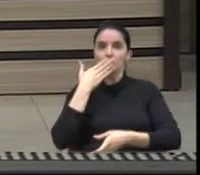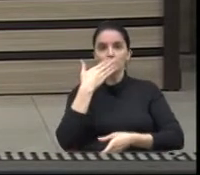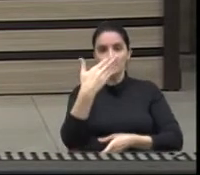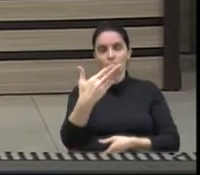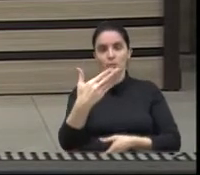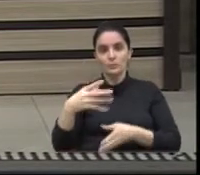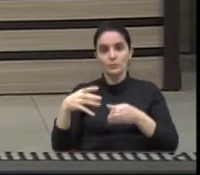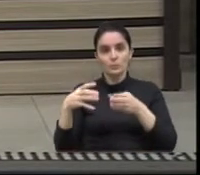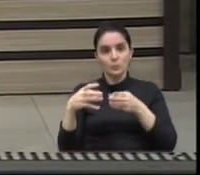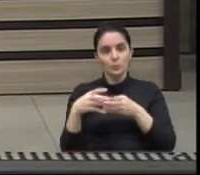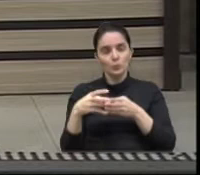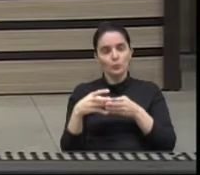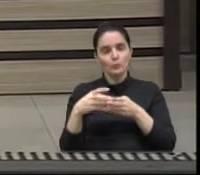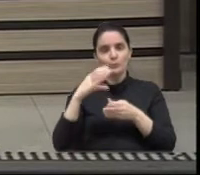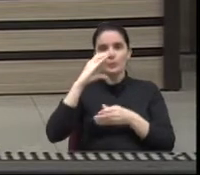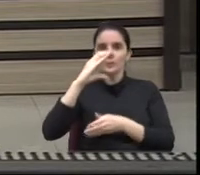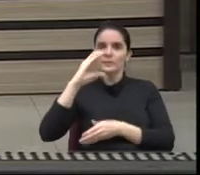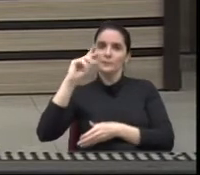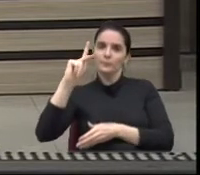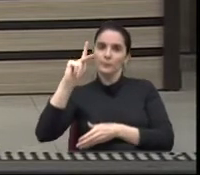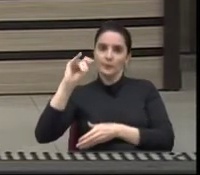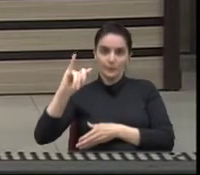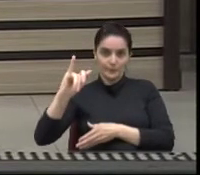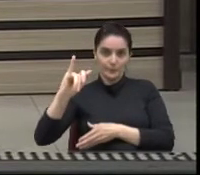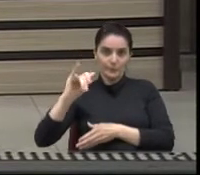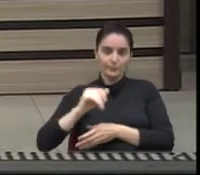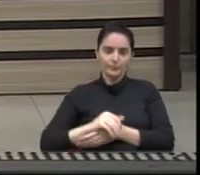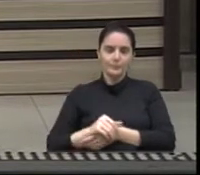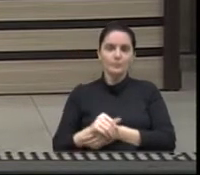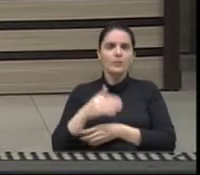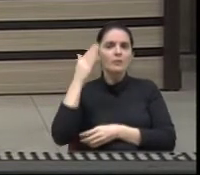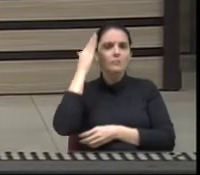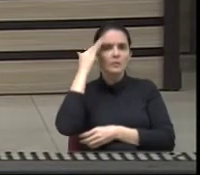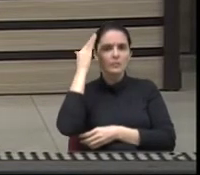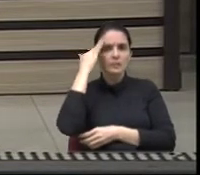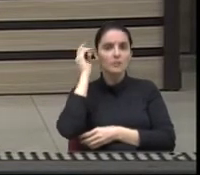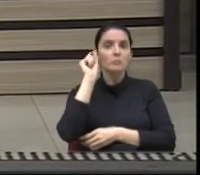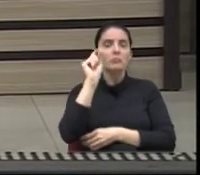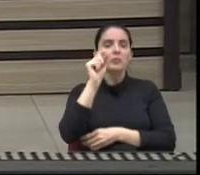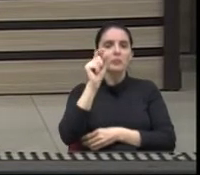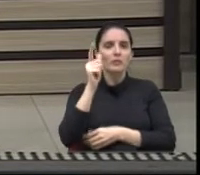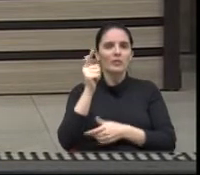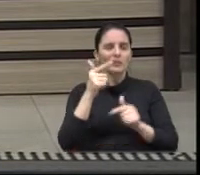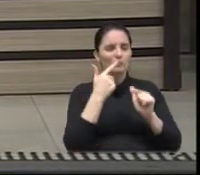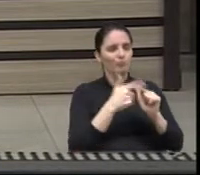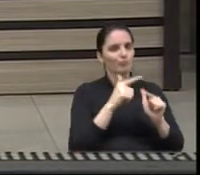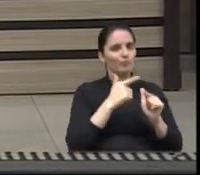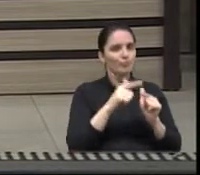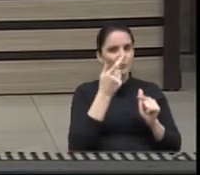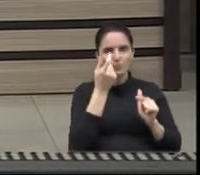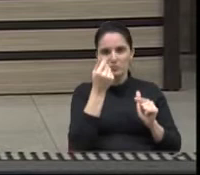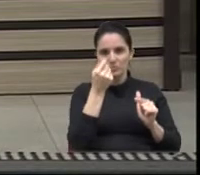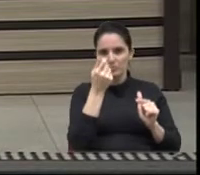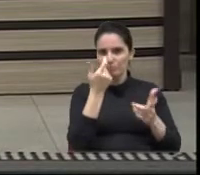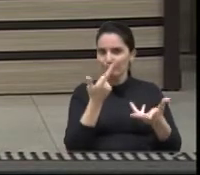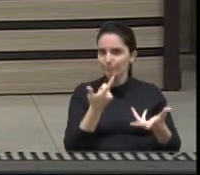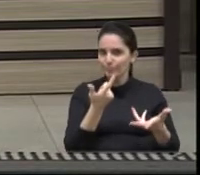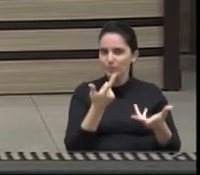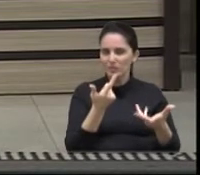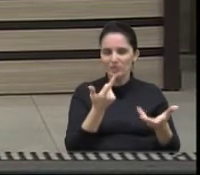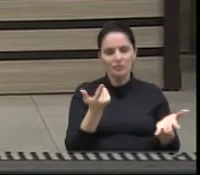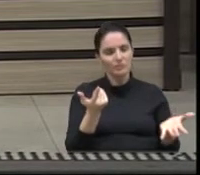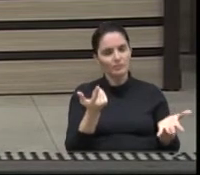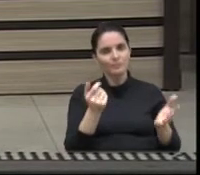uma comissão parlamentar de inquérito, CPI, para apurar possíveis irregularidades no uso de verba pública.